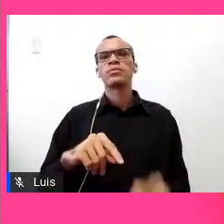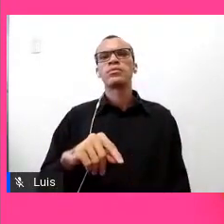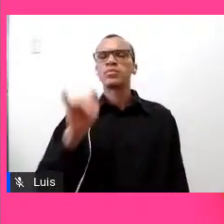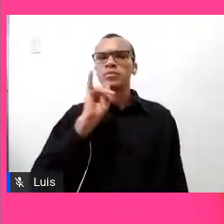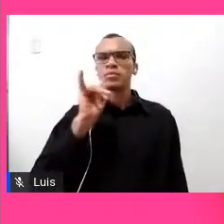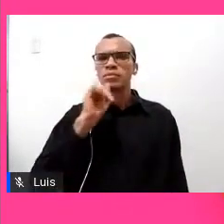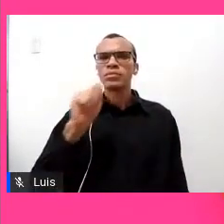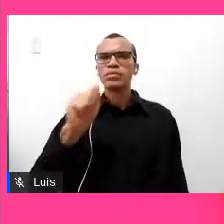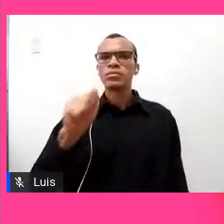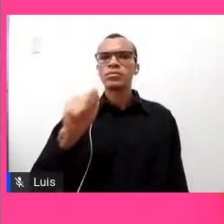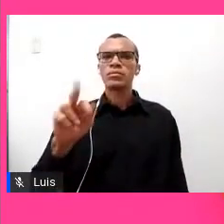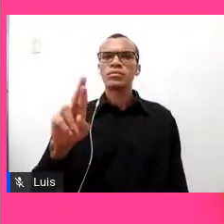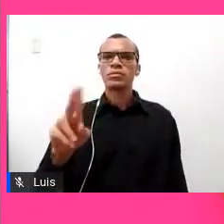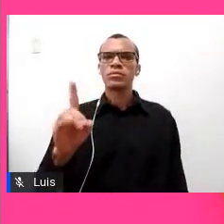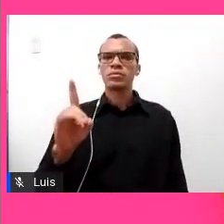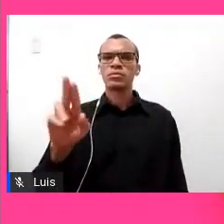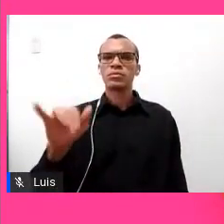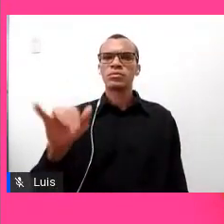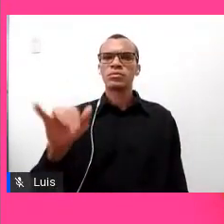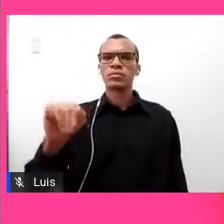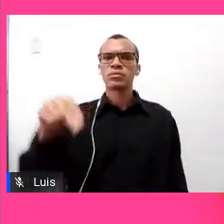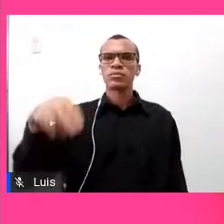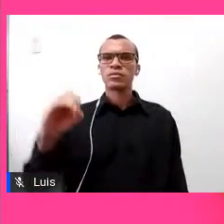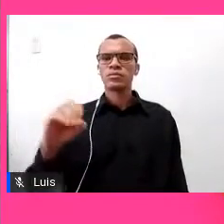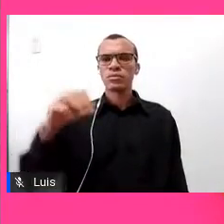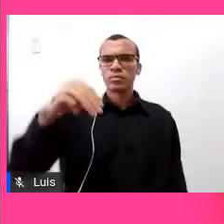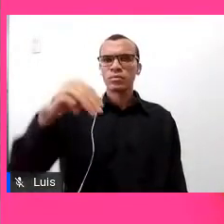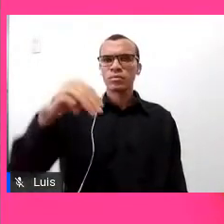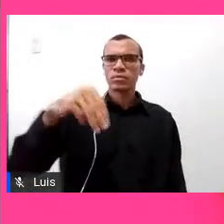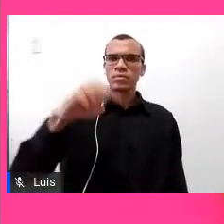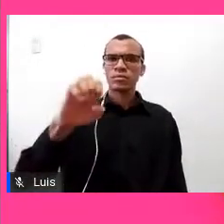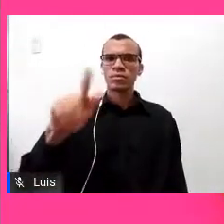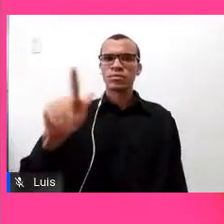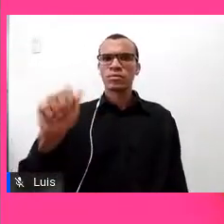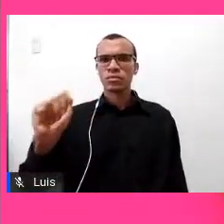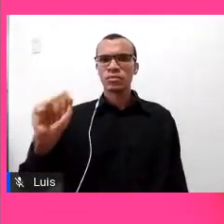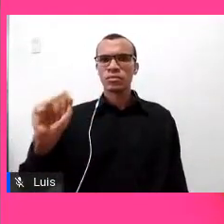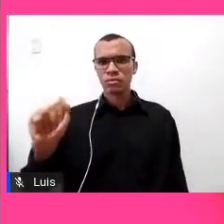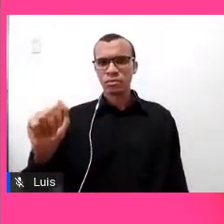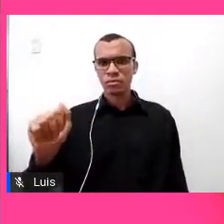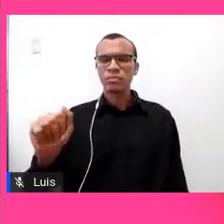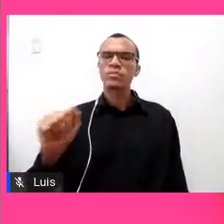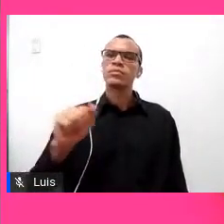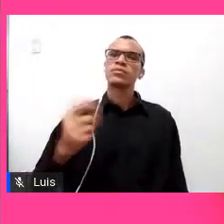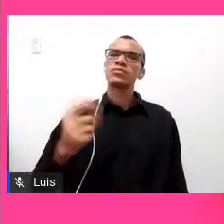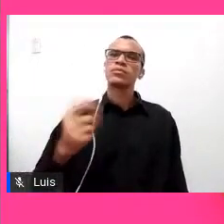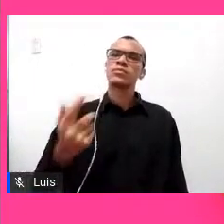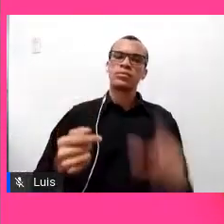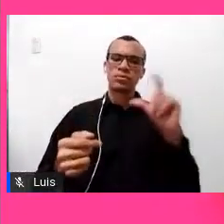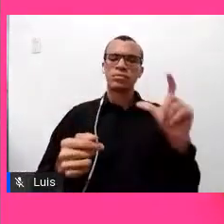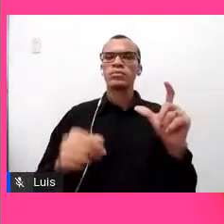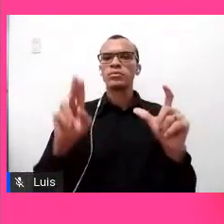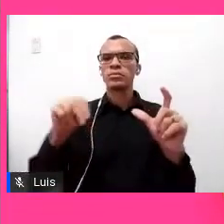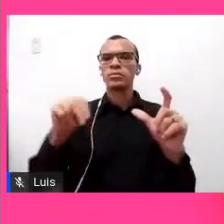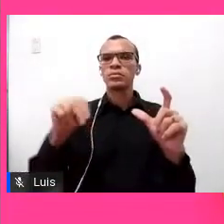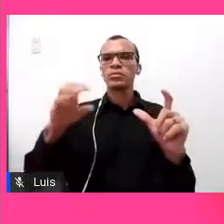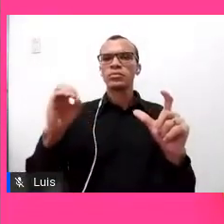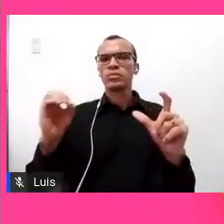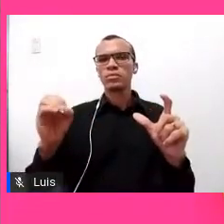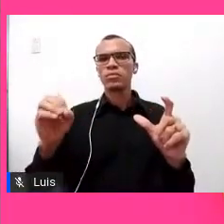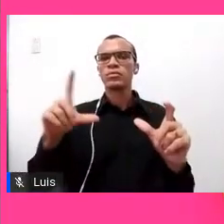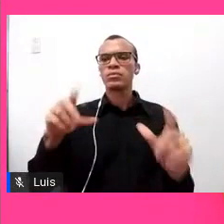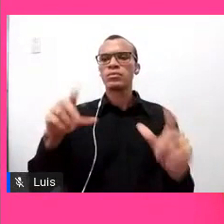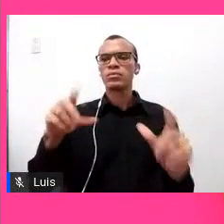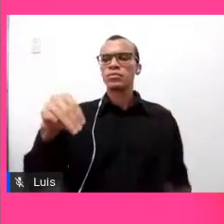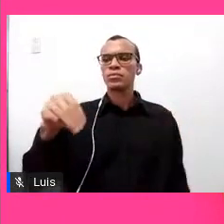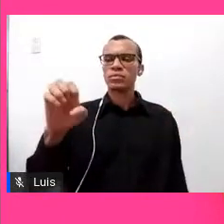Arduino Mega. Então, esse é o Mega, esse é o Uno. Tem preços diferentes. O pessoal pensa